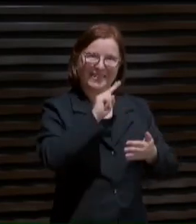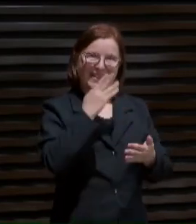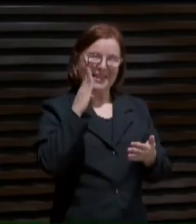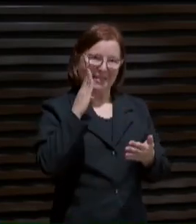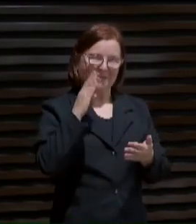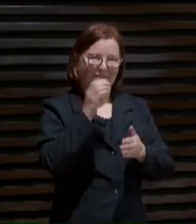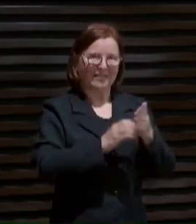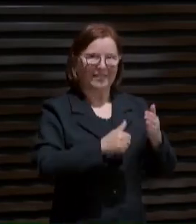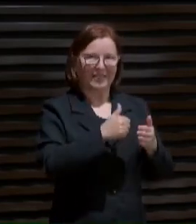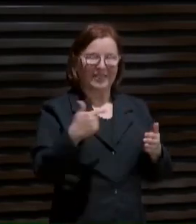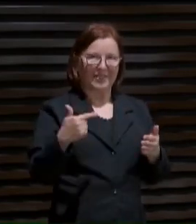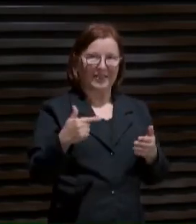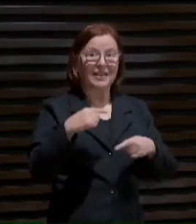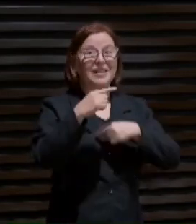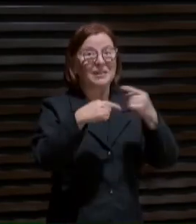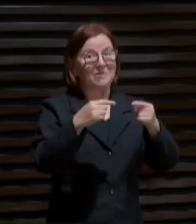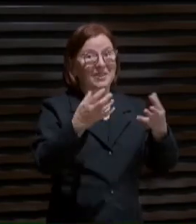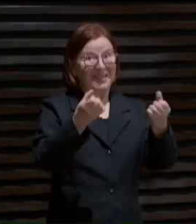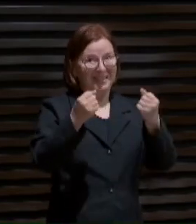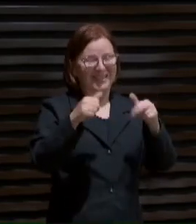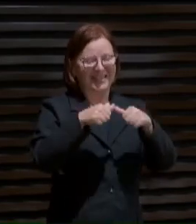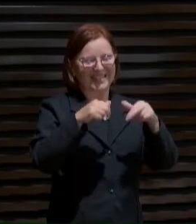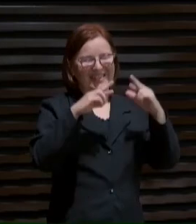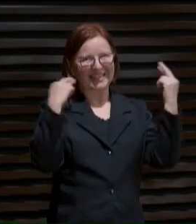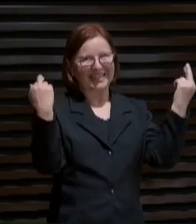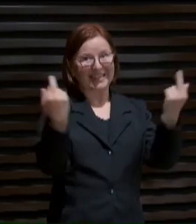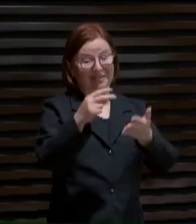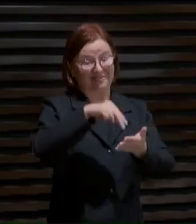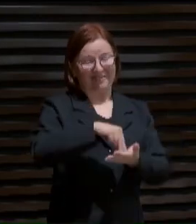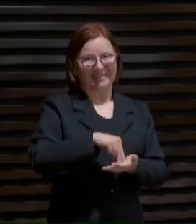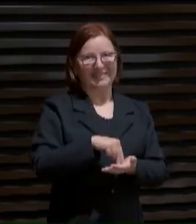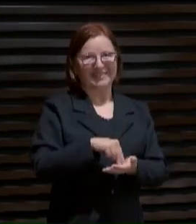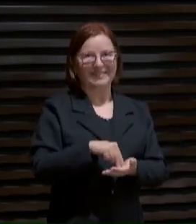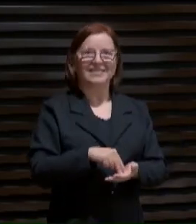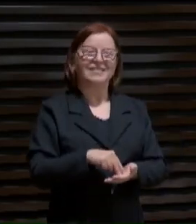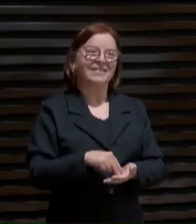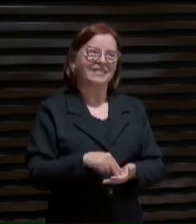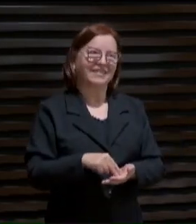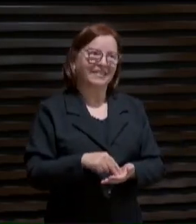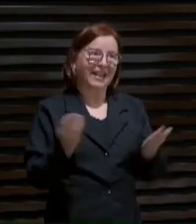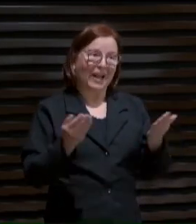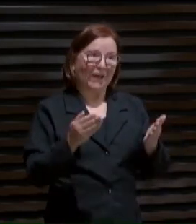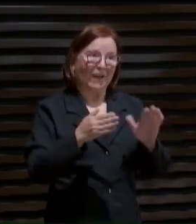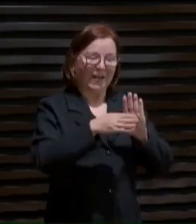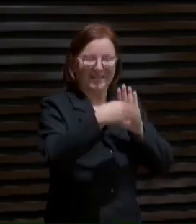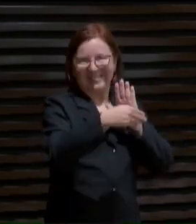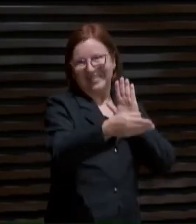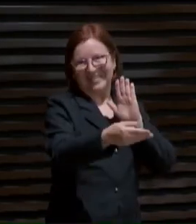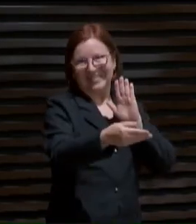12 após receber este reino da balada inabalável agora uma consequência